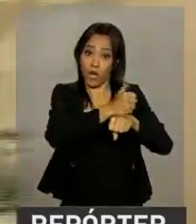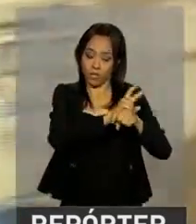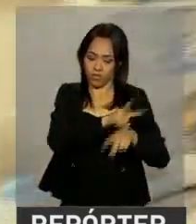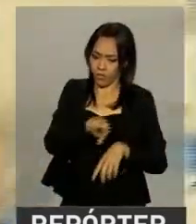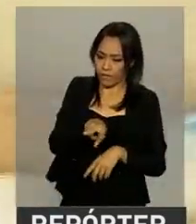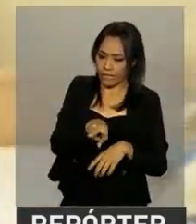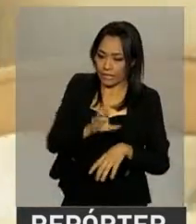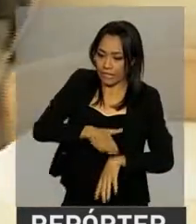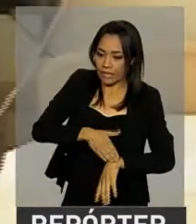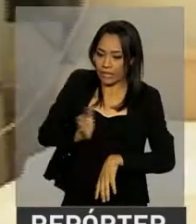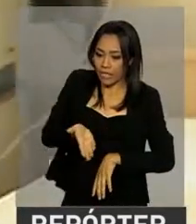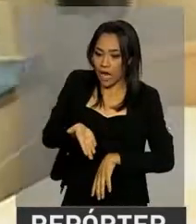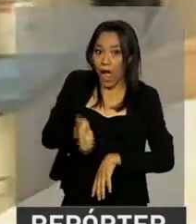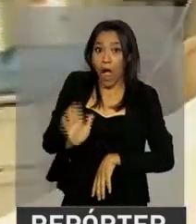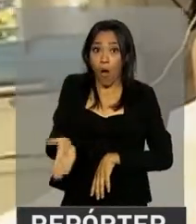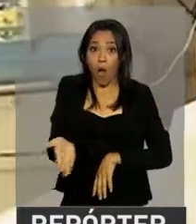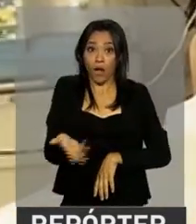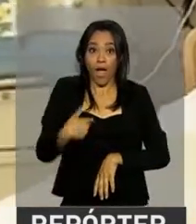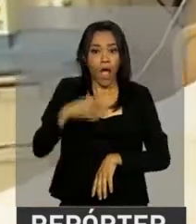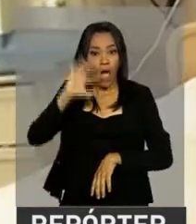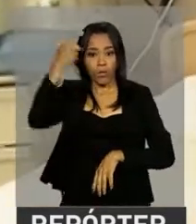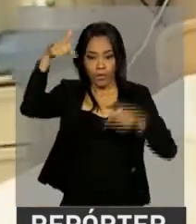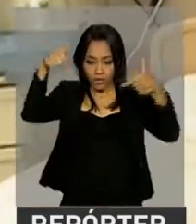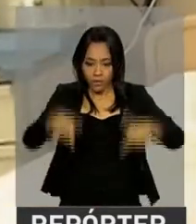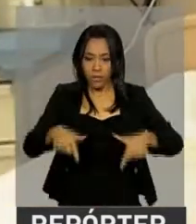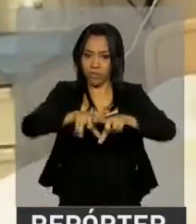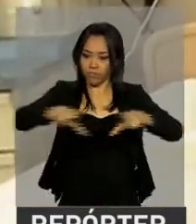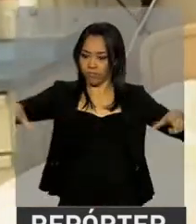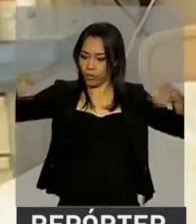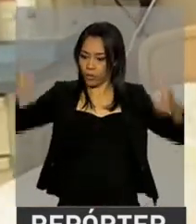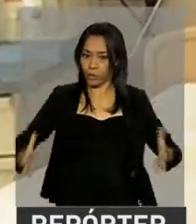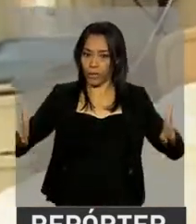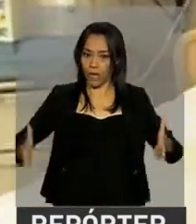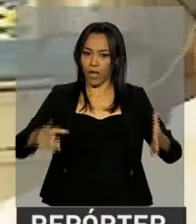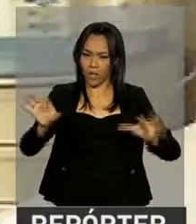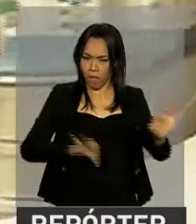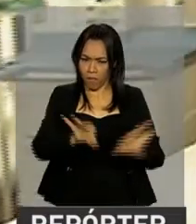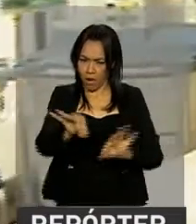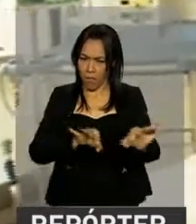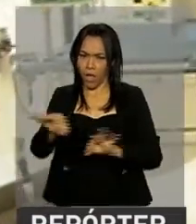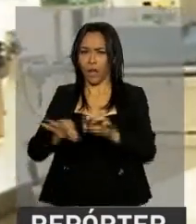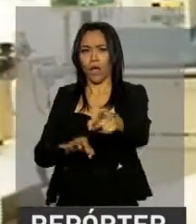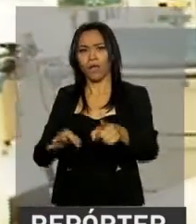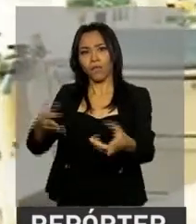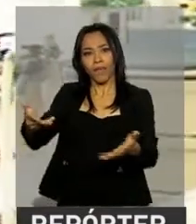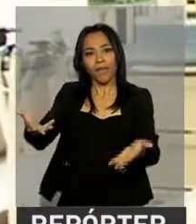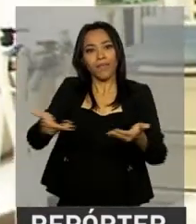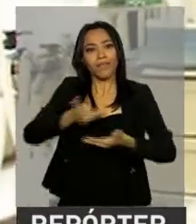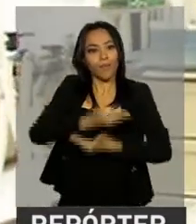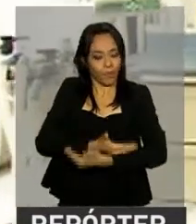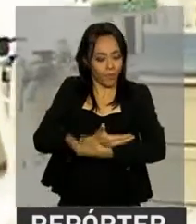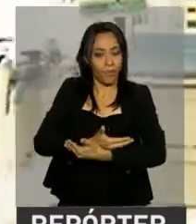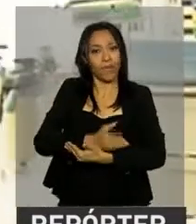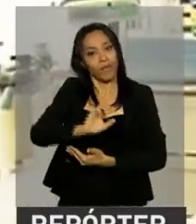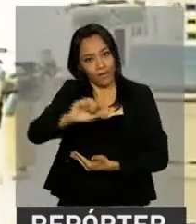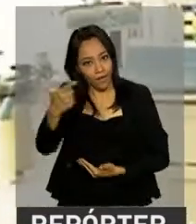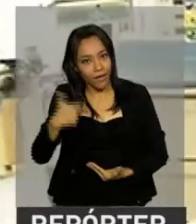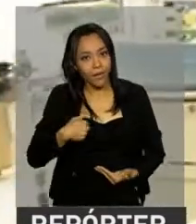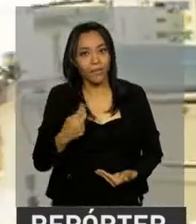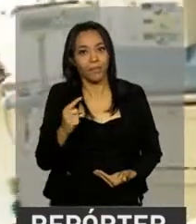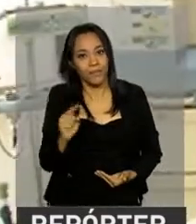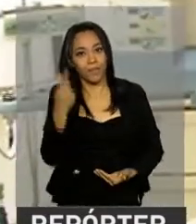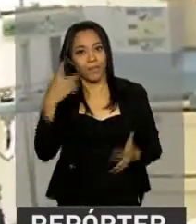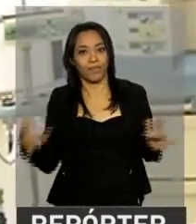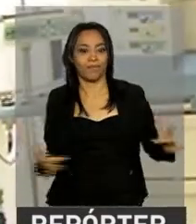momento para o parto acontece aqui dentro já tem todo o equipamento preparado para poder receber o bebê e é claro o primeiro